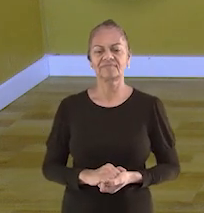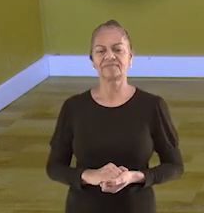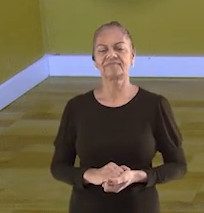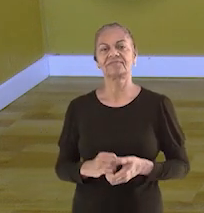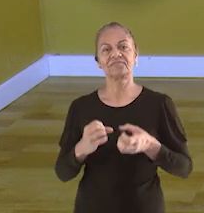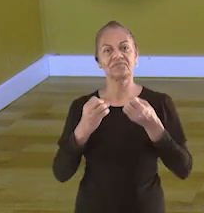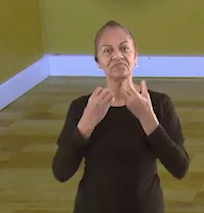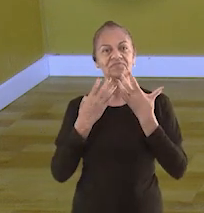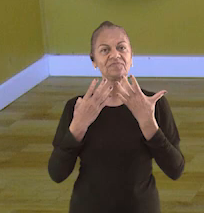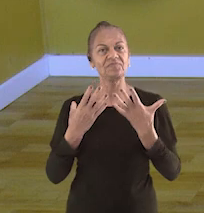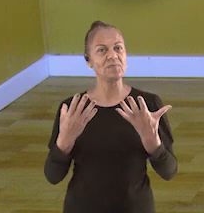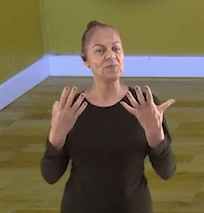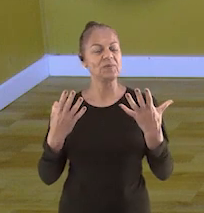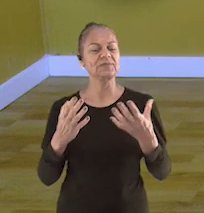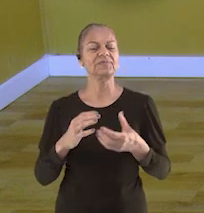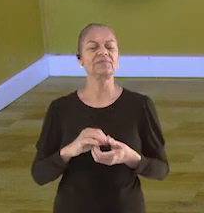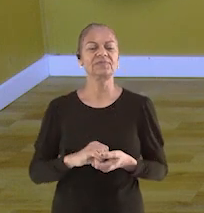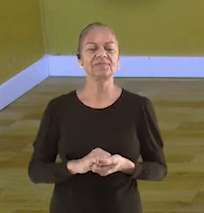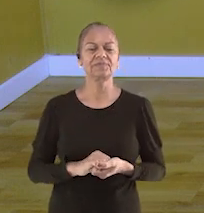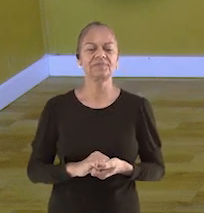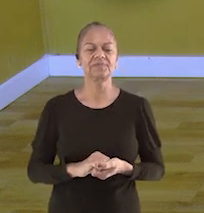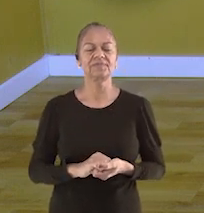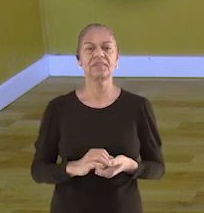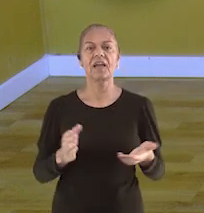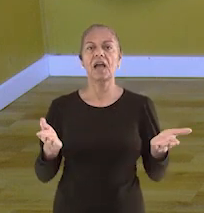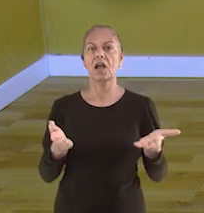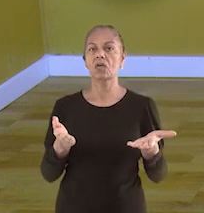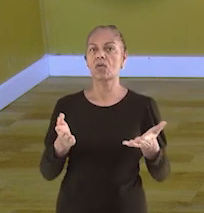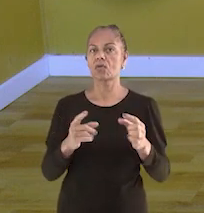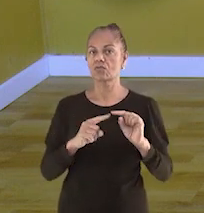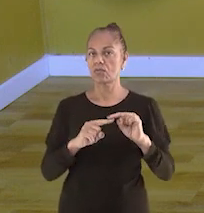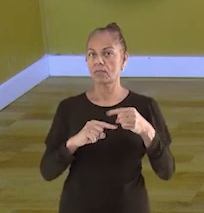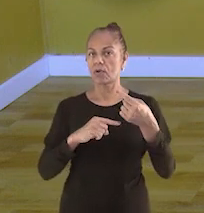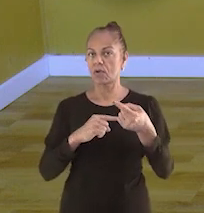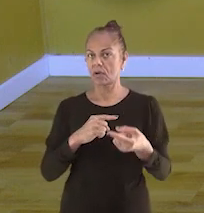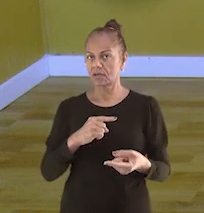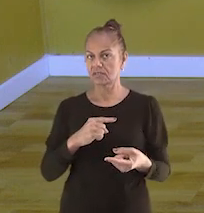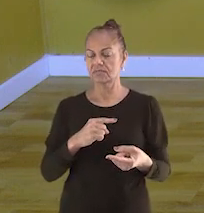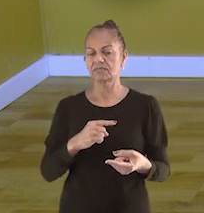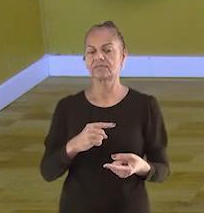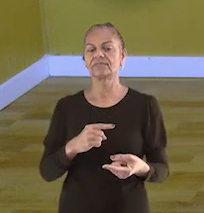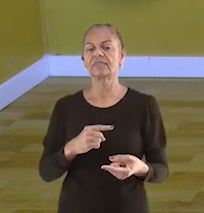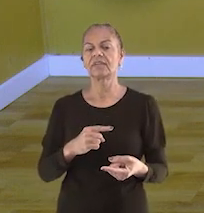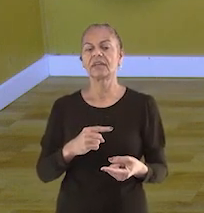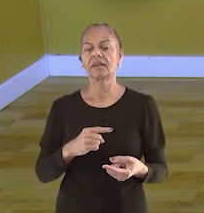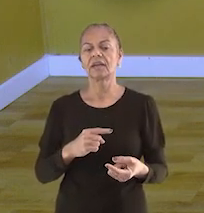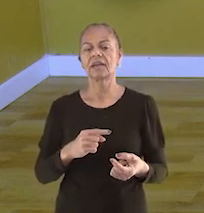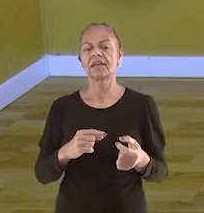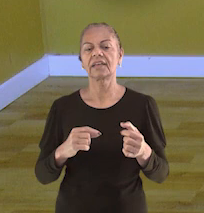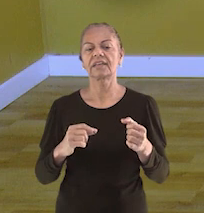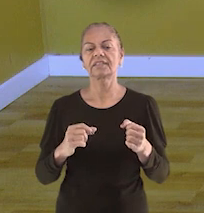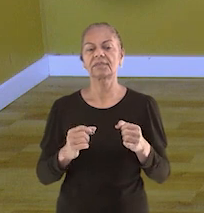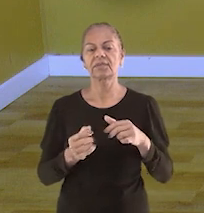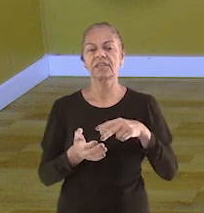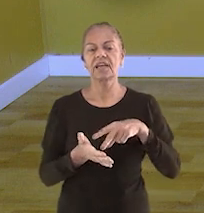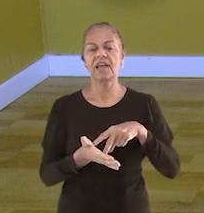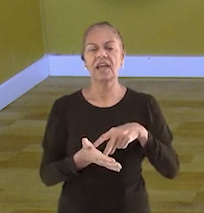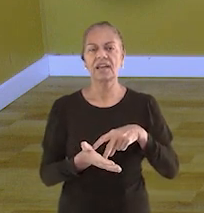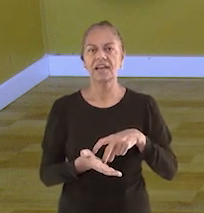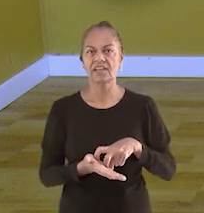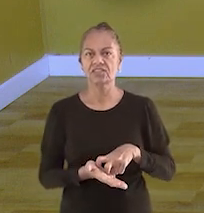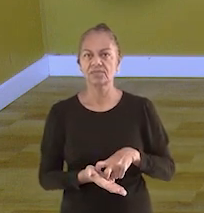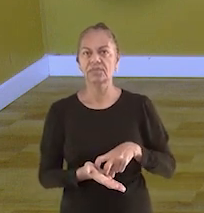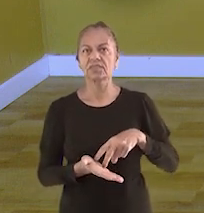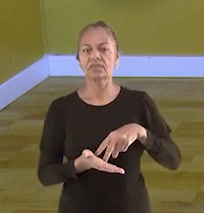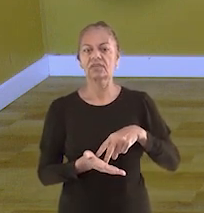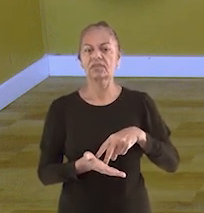Boa. O nosso próximo exercício, fizemos até 3 segundos a mais. Aqui, ó, é o agachamento com